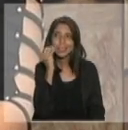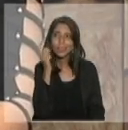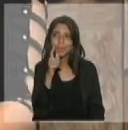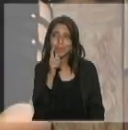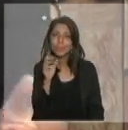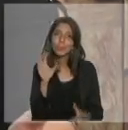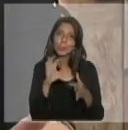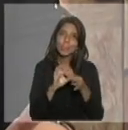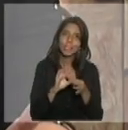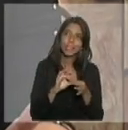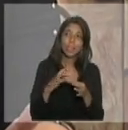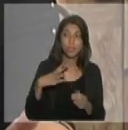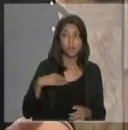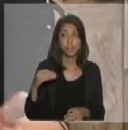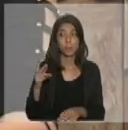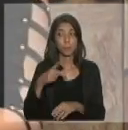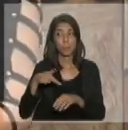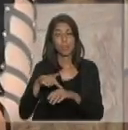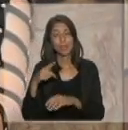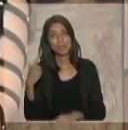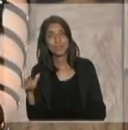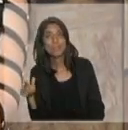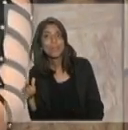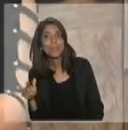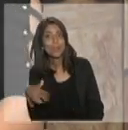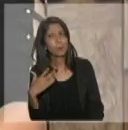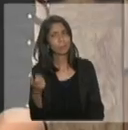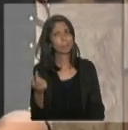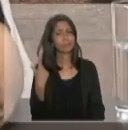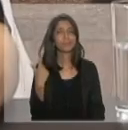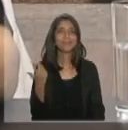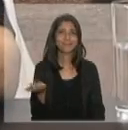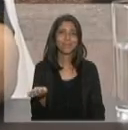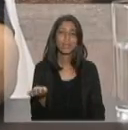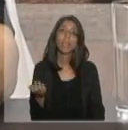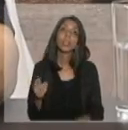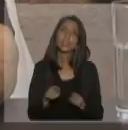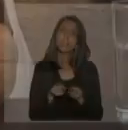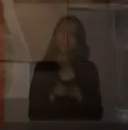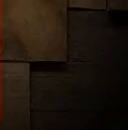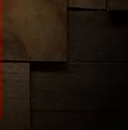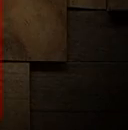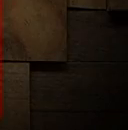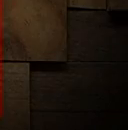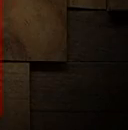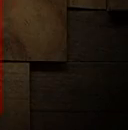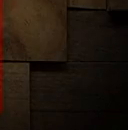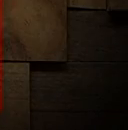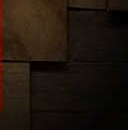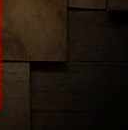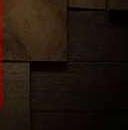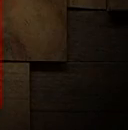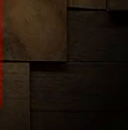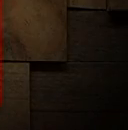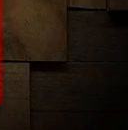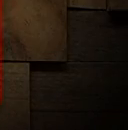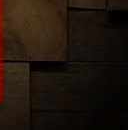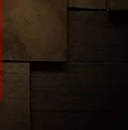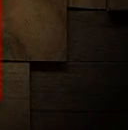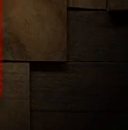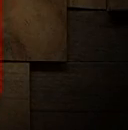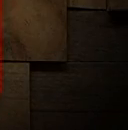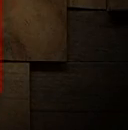era complicado, né? Ou era filho de estrangeiro, ou as pessoas achavam esquisito, e não começavam quando tinham que começar. Quando começavam, já tinham um pouco